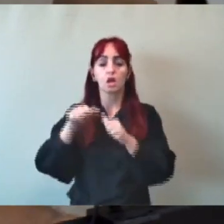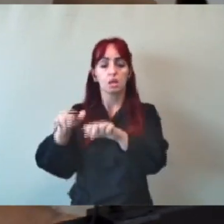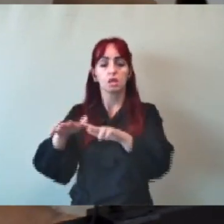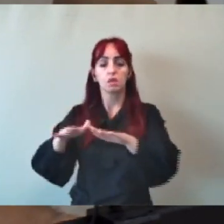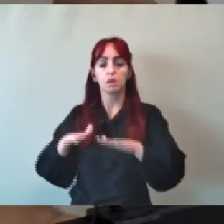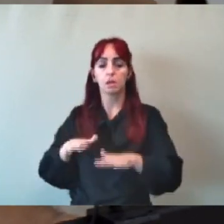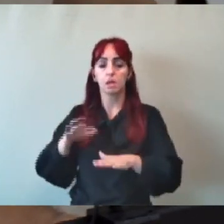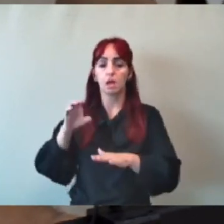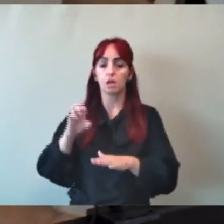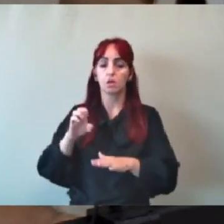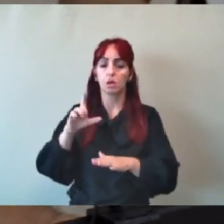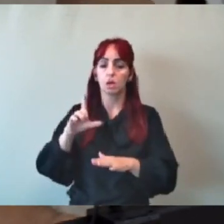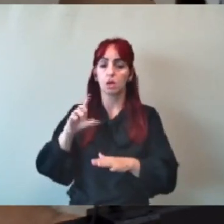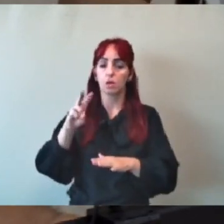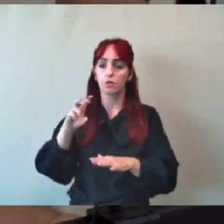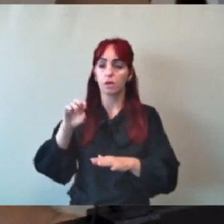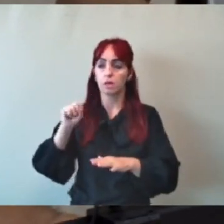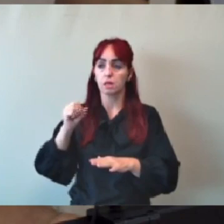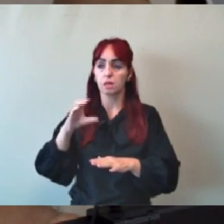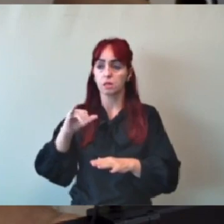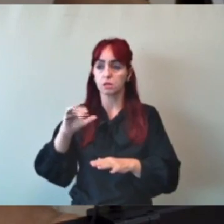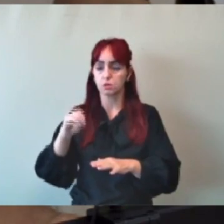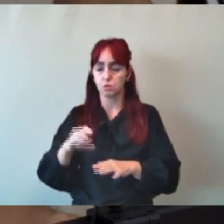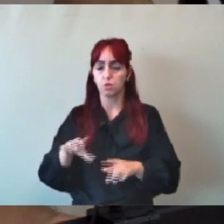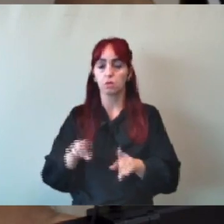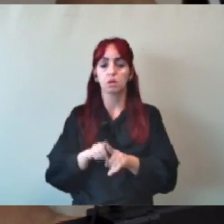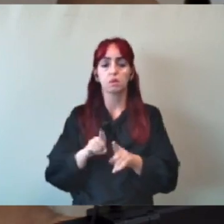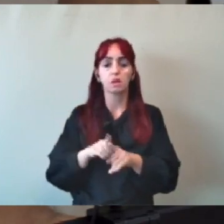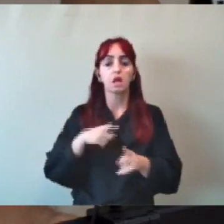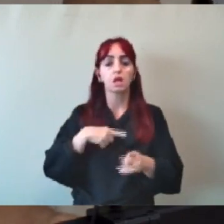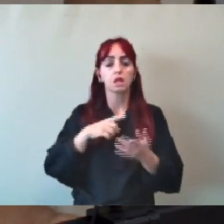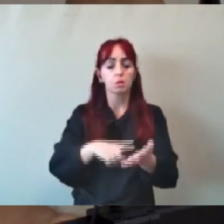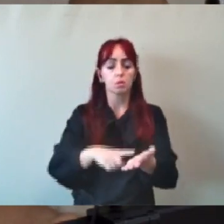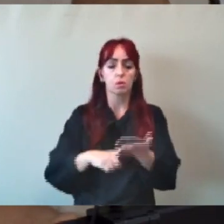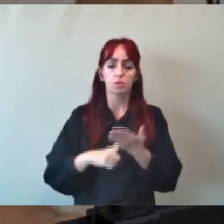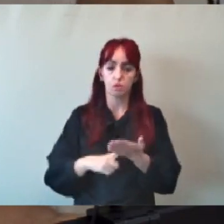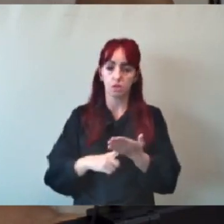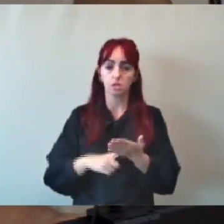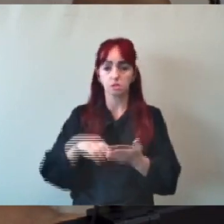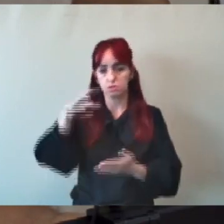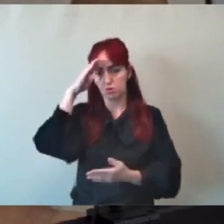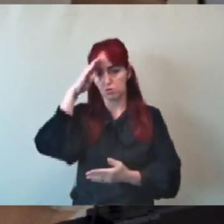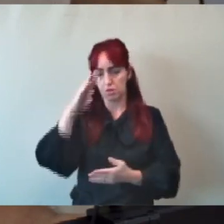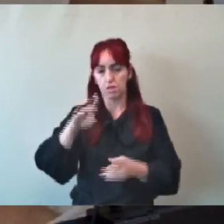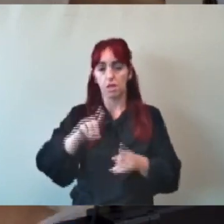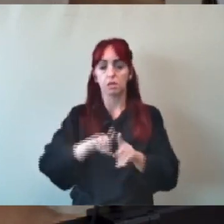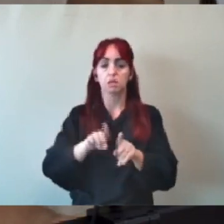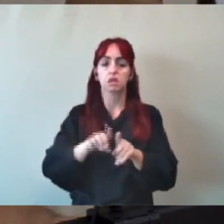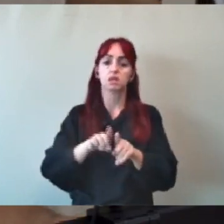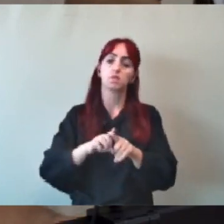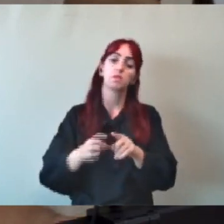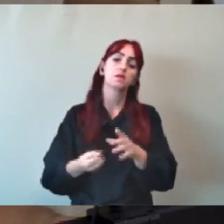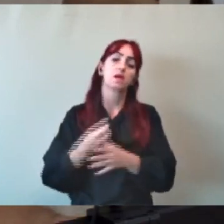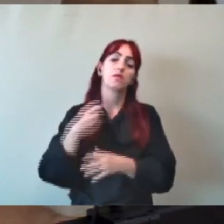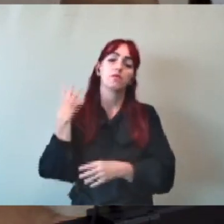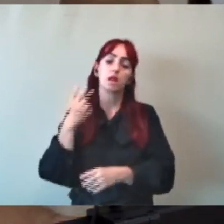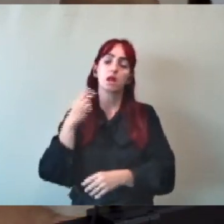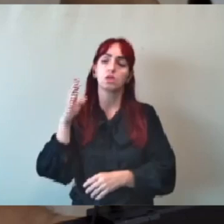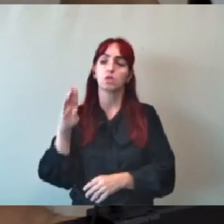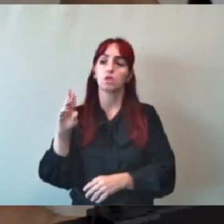ok? Existe uma convocação aqui de uma autoridade, autoria do vereador Bruno Pedralva. Em